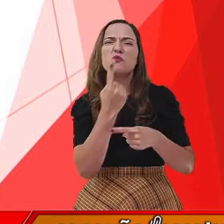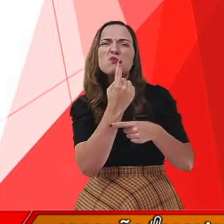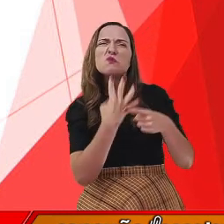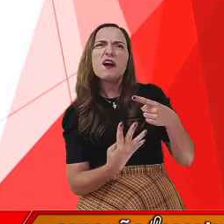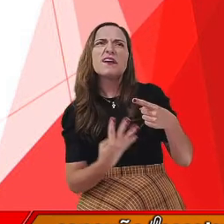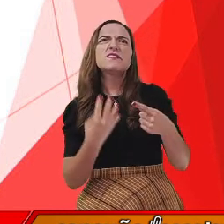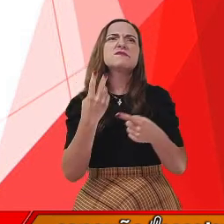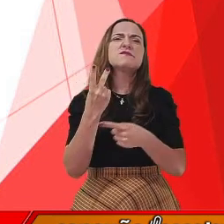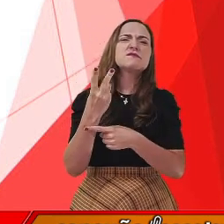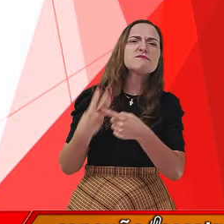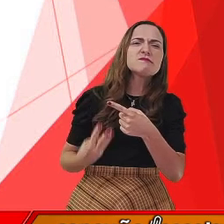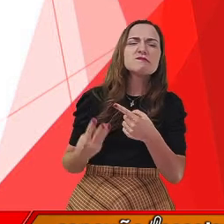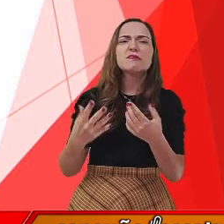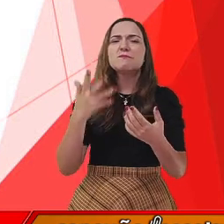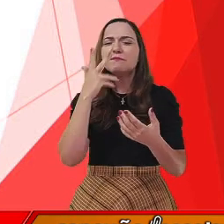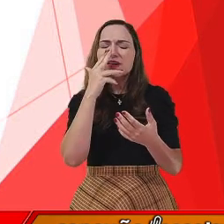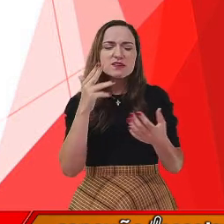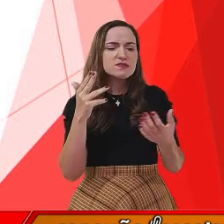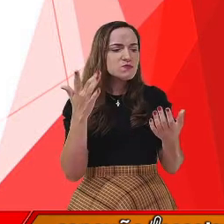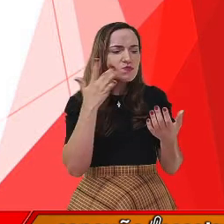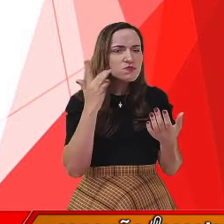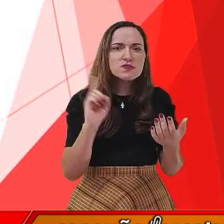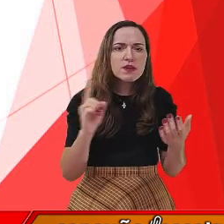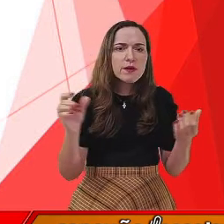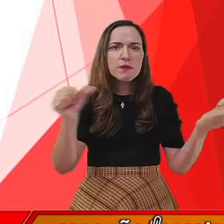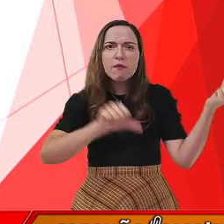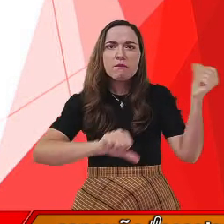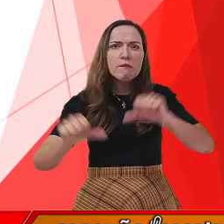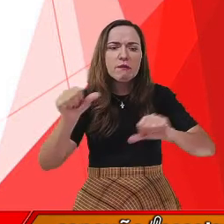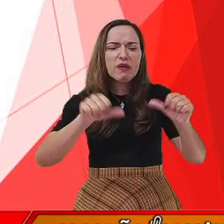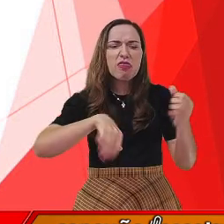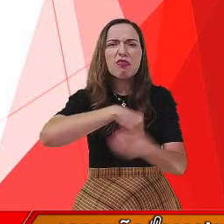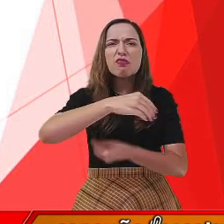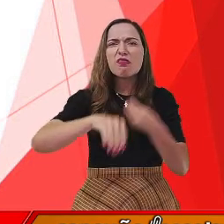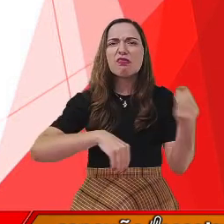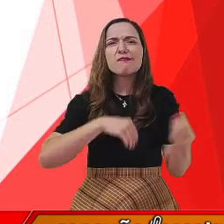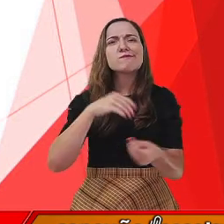receita provavelmente não iria dar certo.